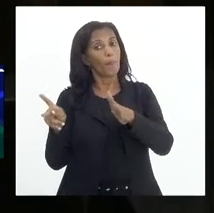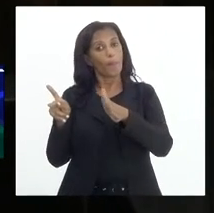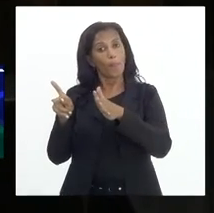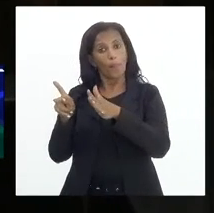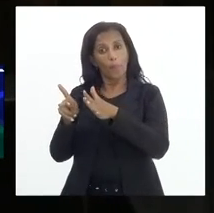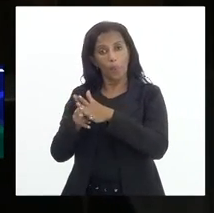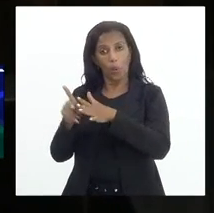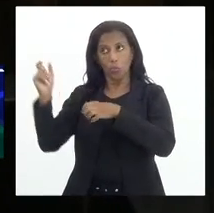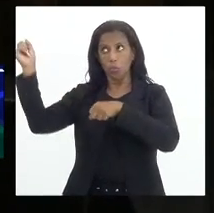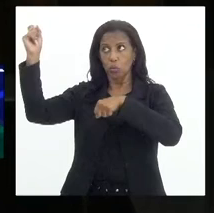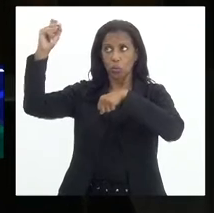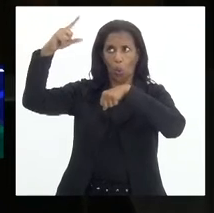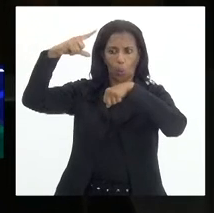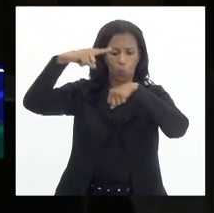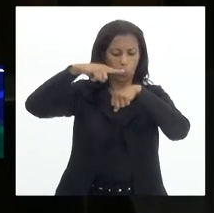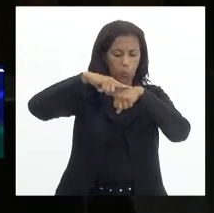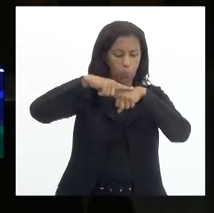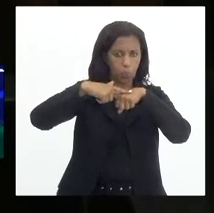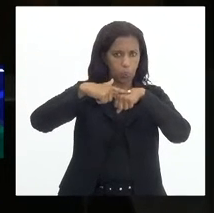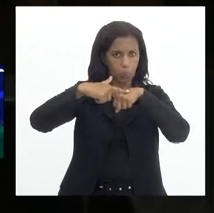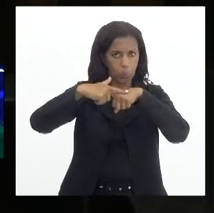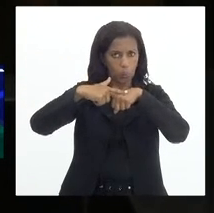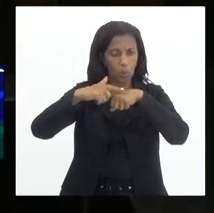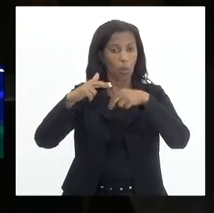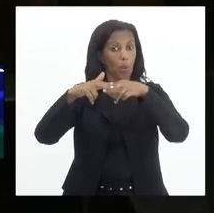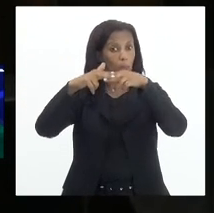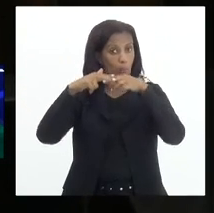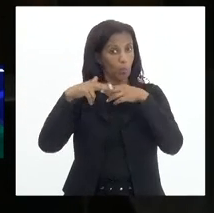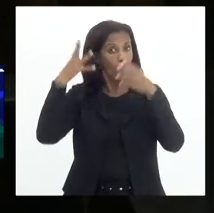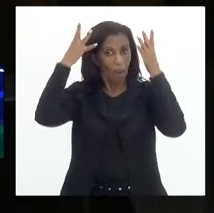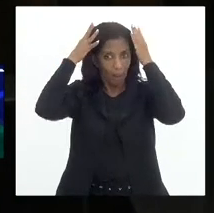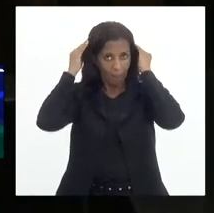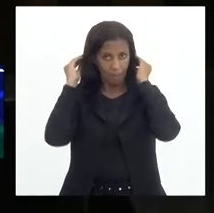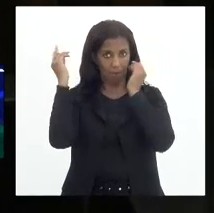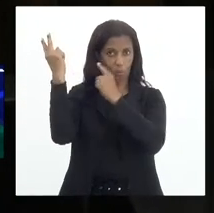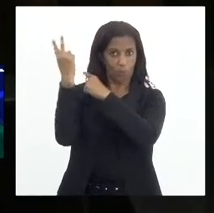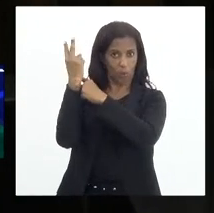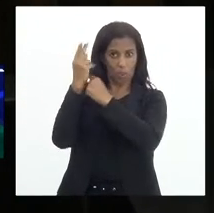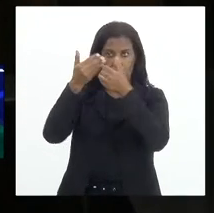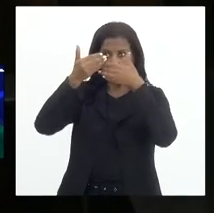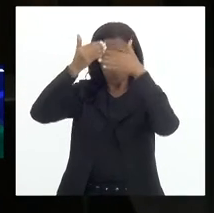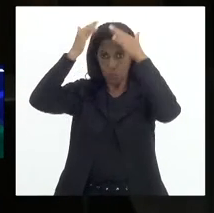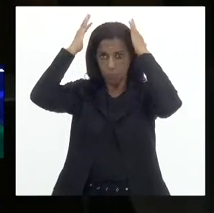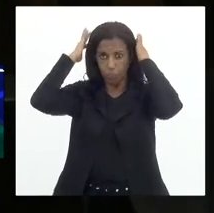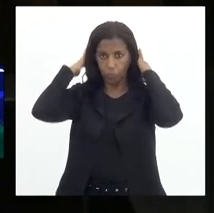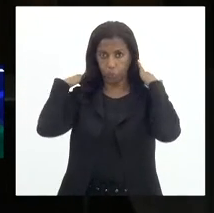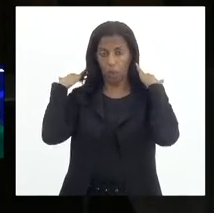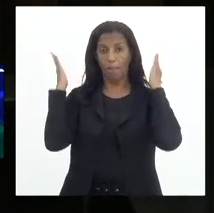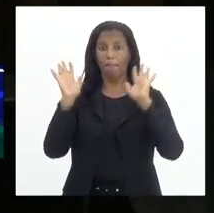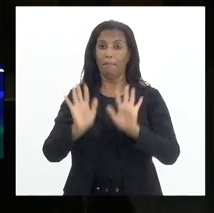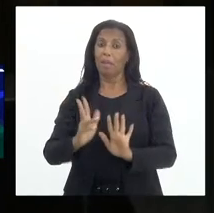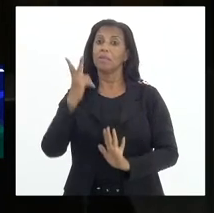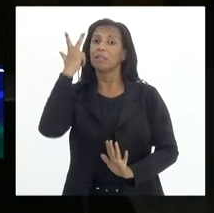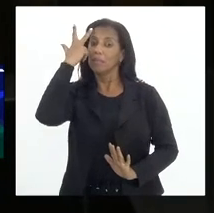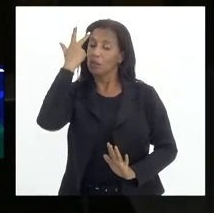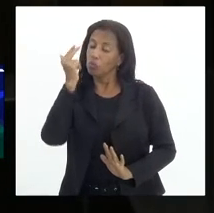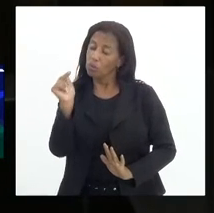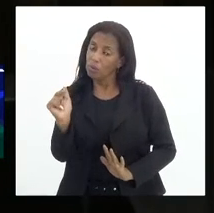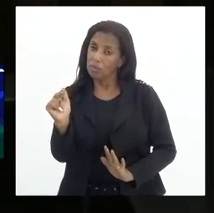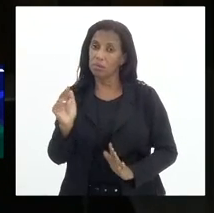para receber sol. Por isso nascemos com cabelo, para essa proteção. Mas a natureza, muitas